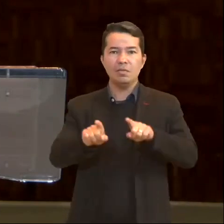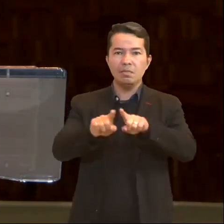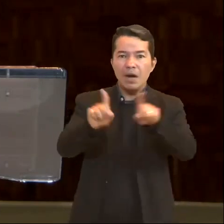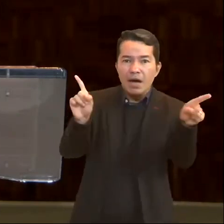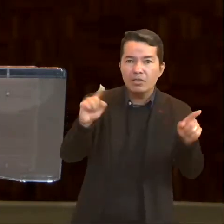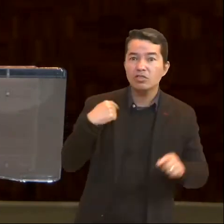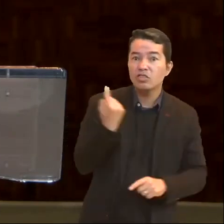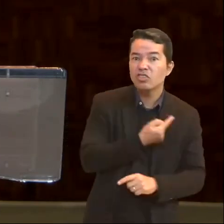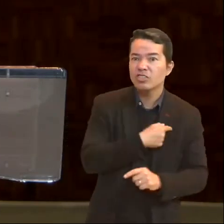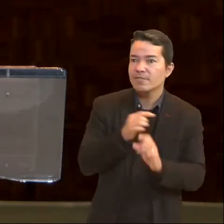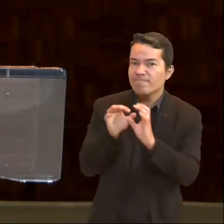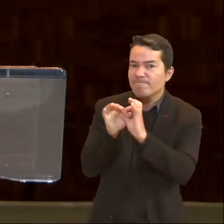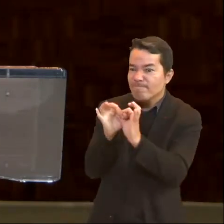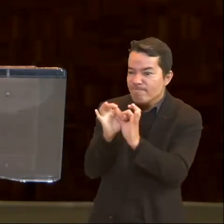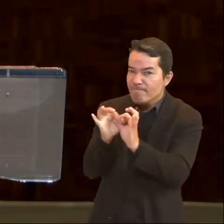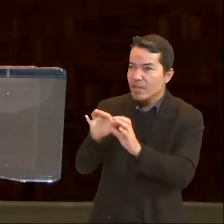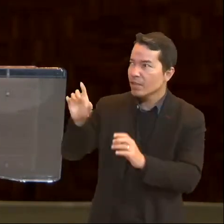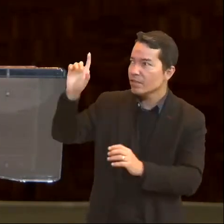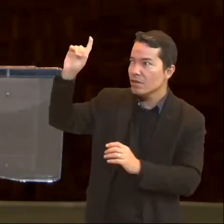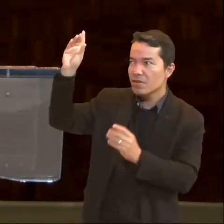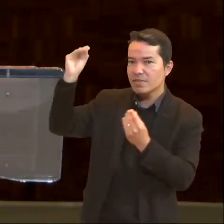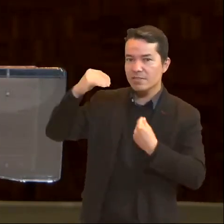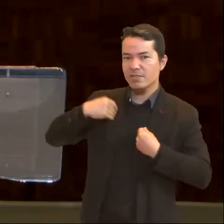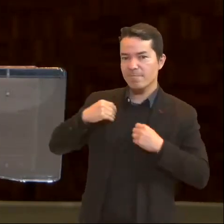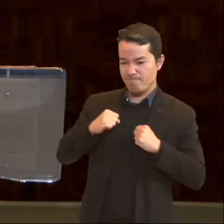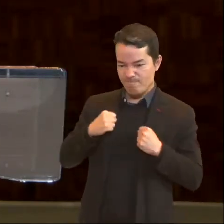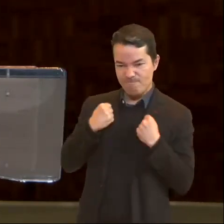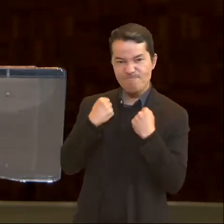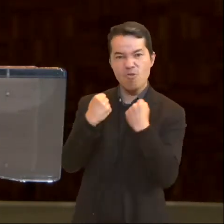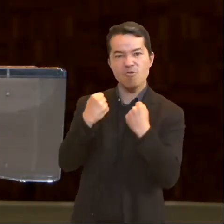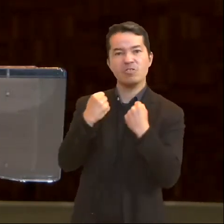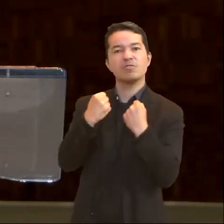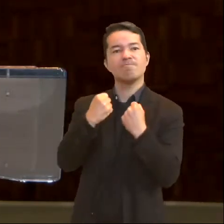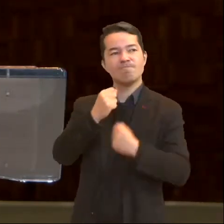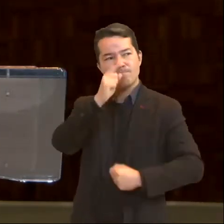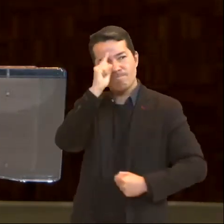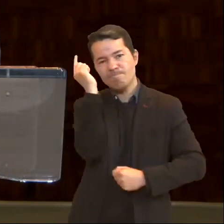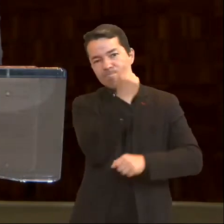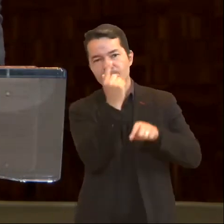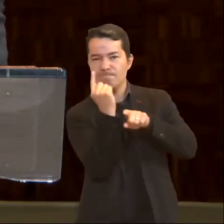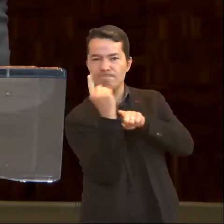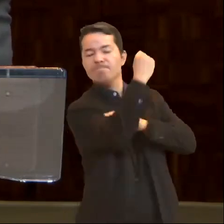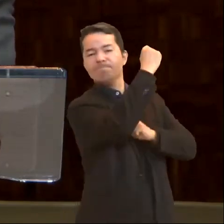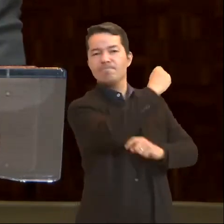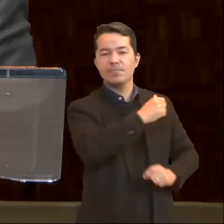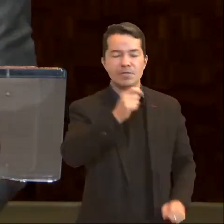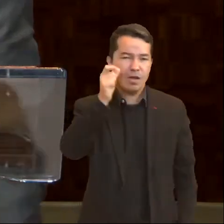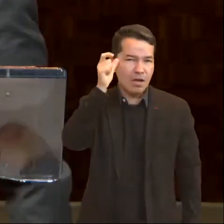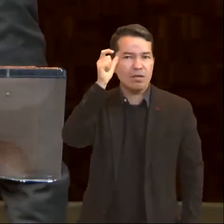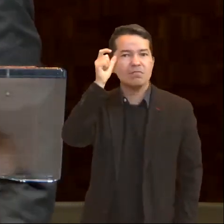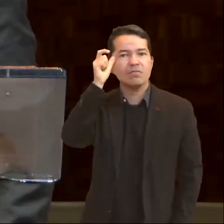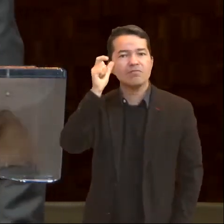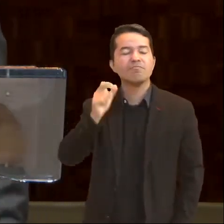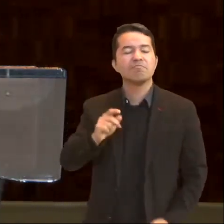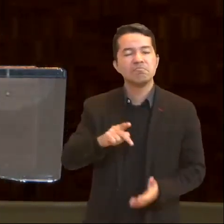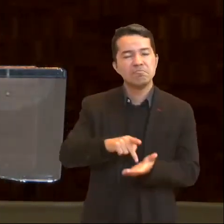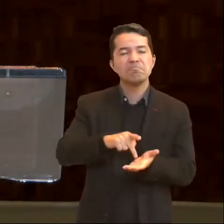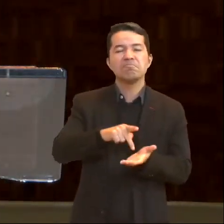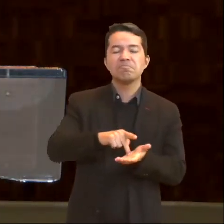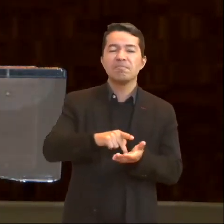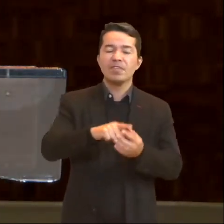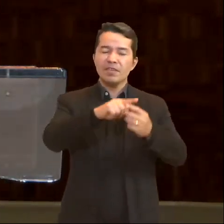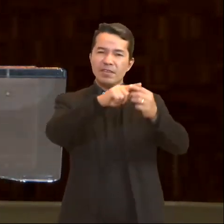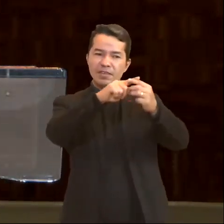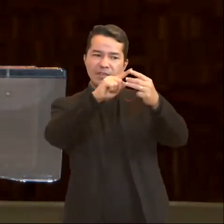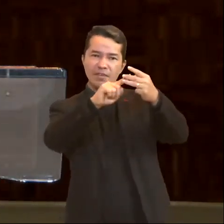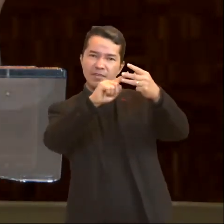dentro da nossa própria vida. A terceira coisa que nós aprendemos e estamos estudando agora é que a gente não pode se conformar